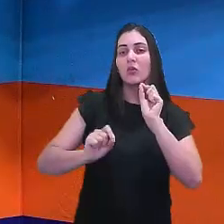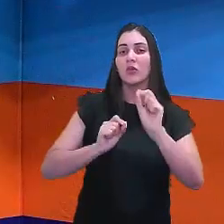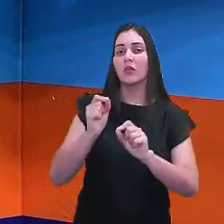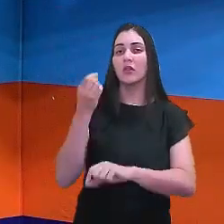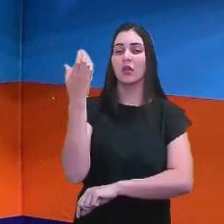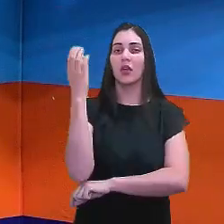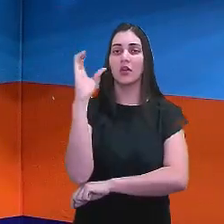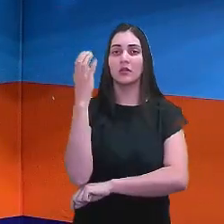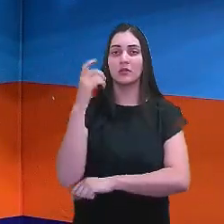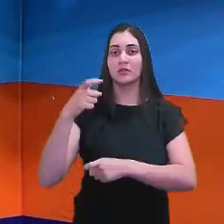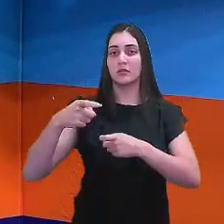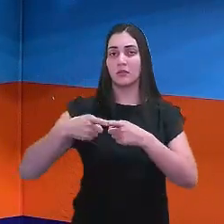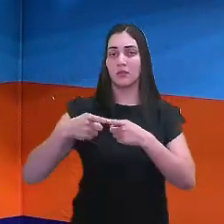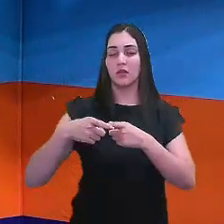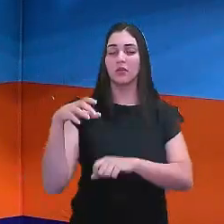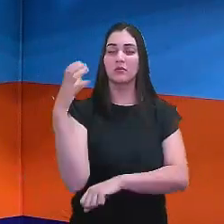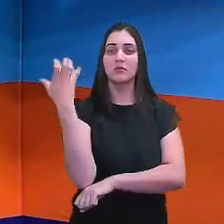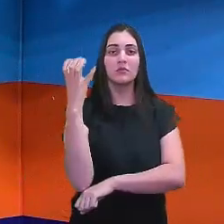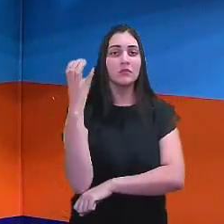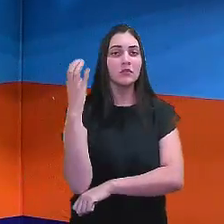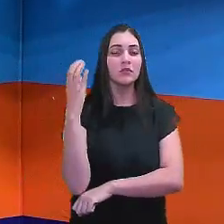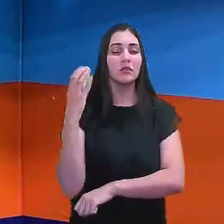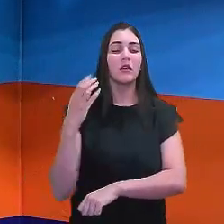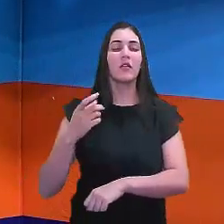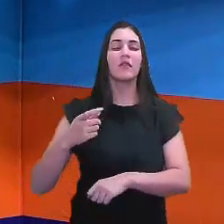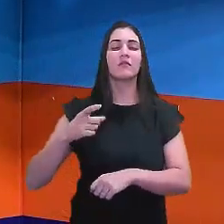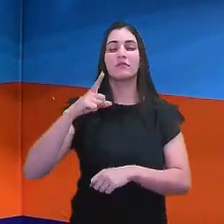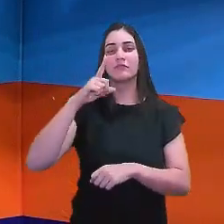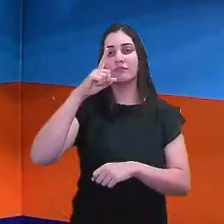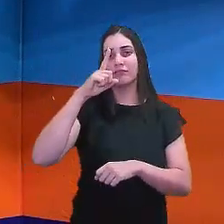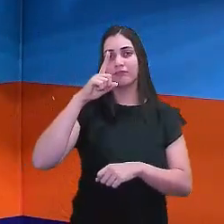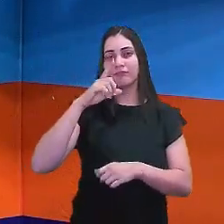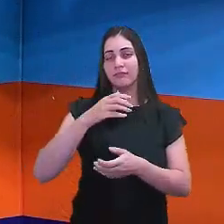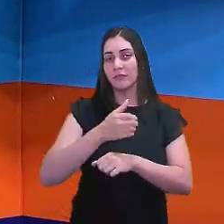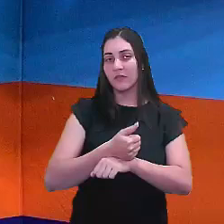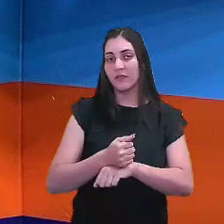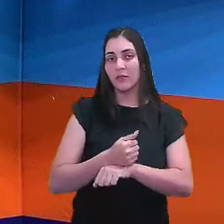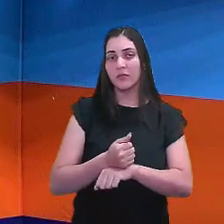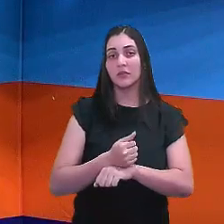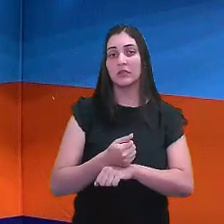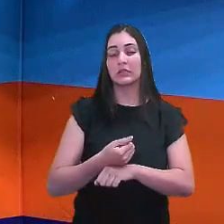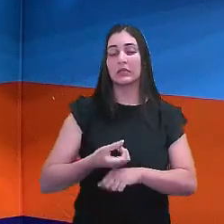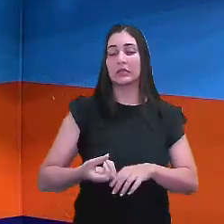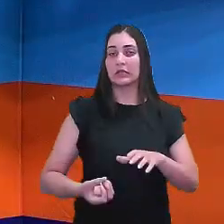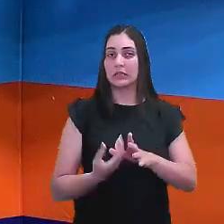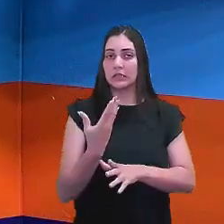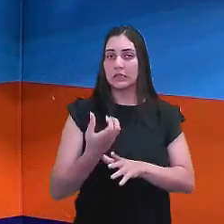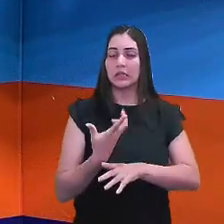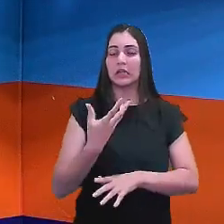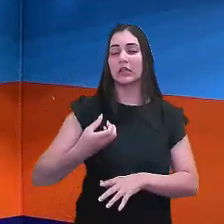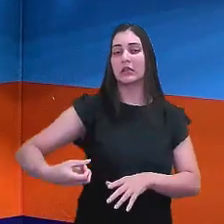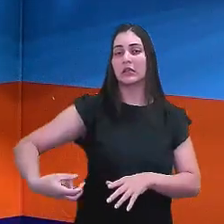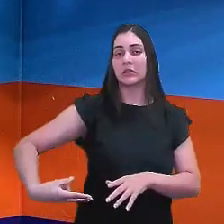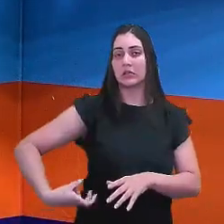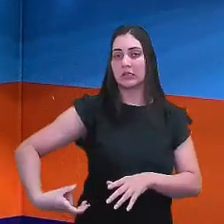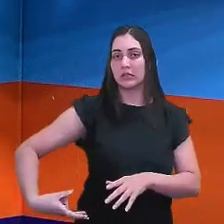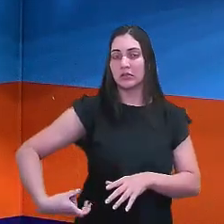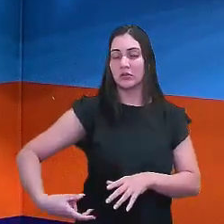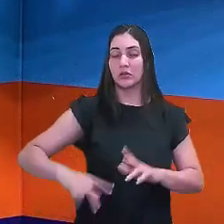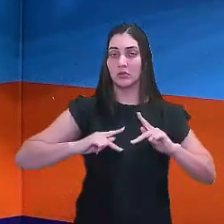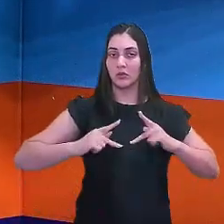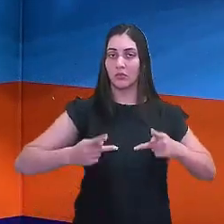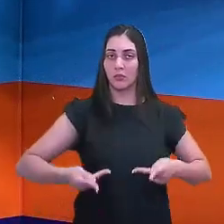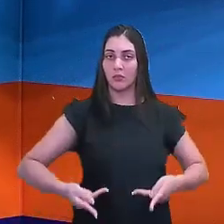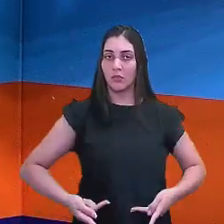essa ciência farmacêutica. Ou seja, você produzir insulina humana a partir de um transgênico, a partir desse DNA recombinante.